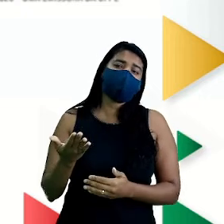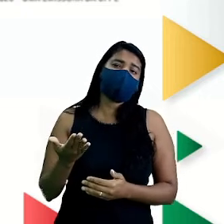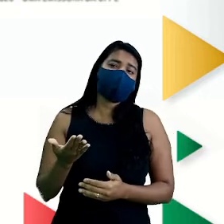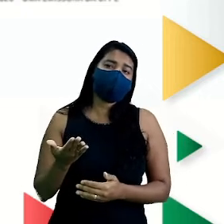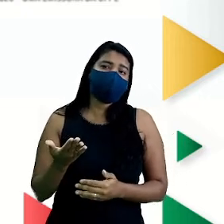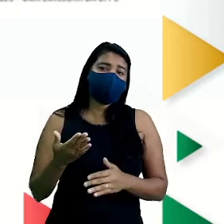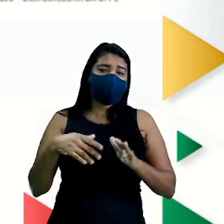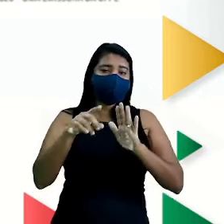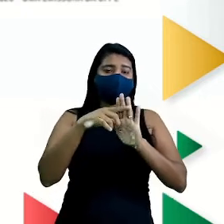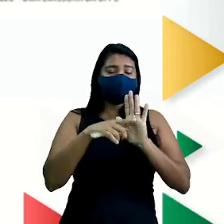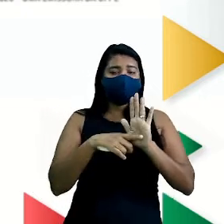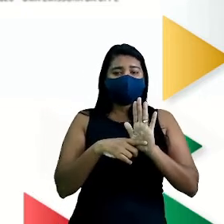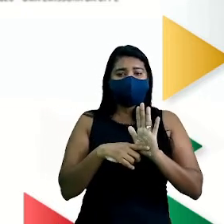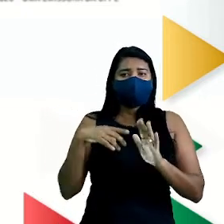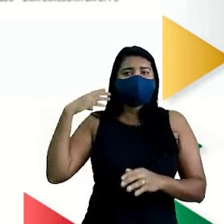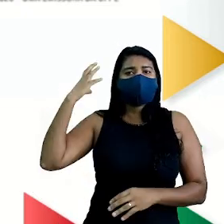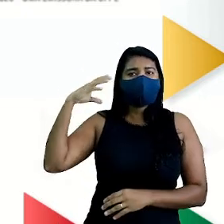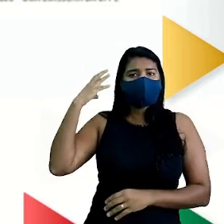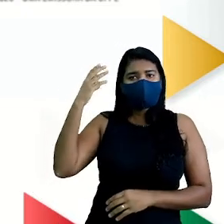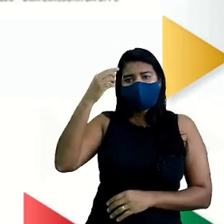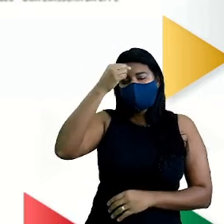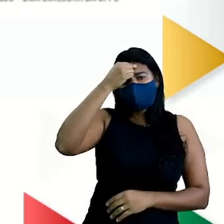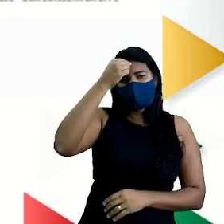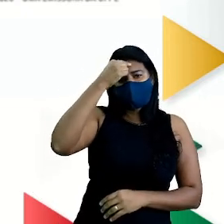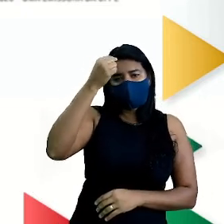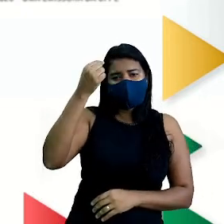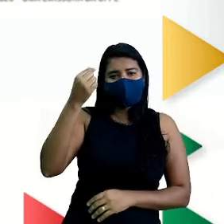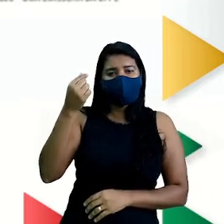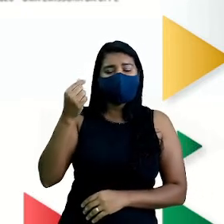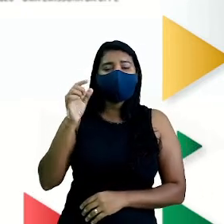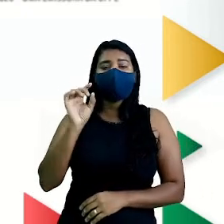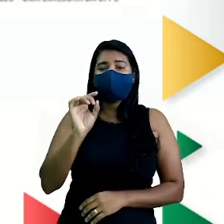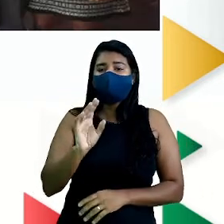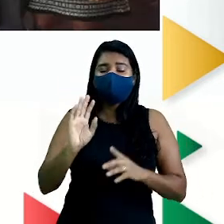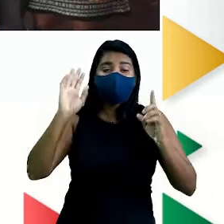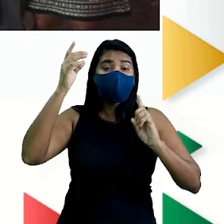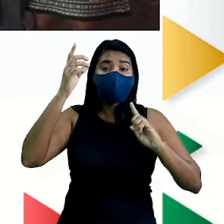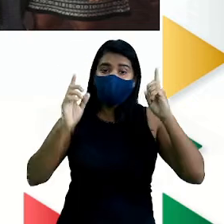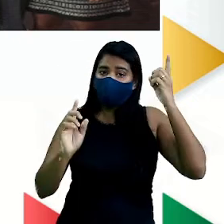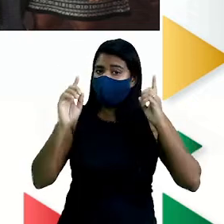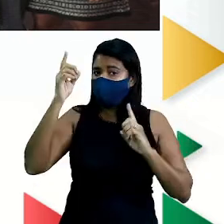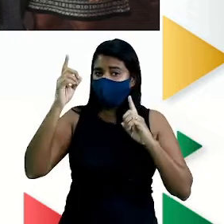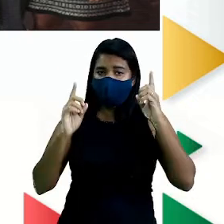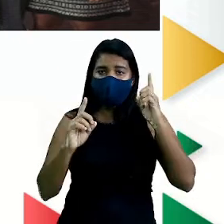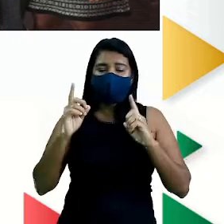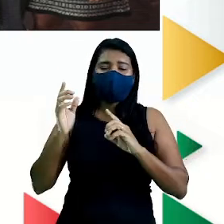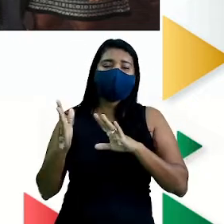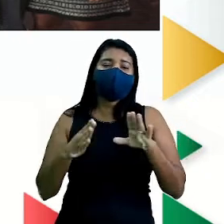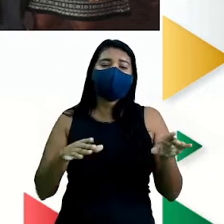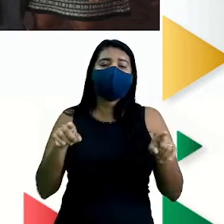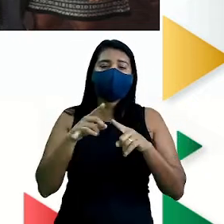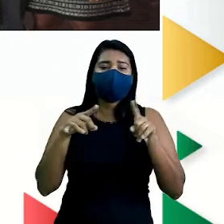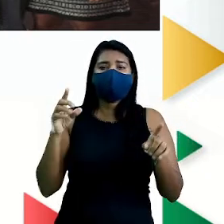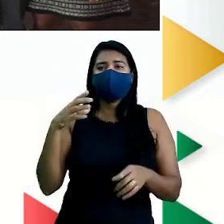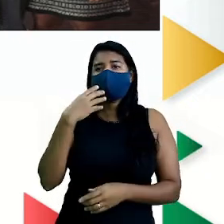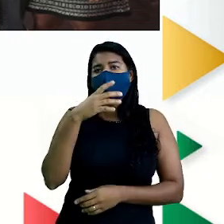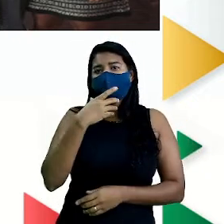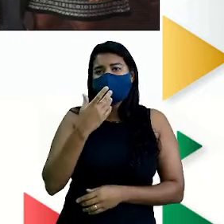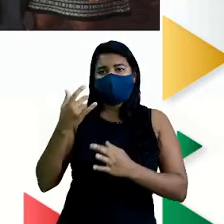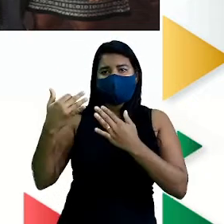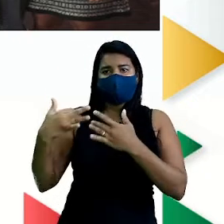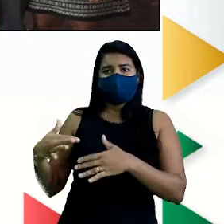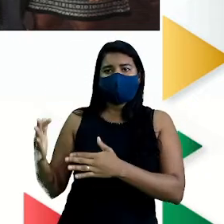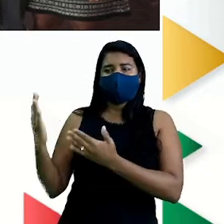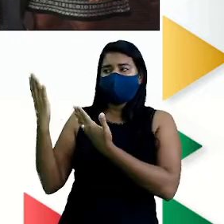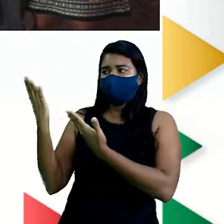um programa na Rádio Universitária dedicado ao frevo, certo? Certo? Como eu ia falando, como eu falei